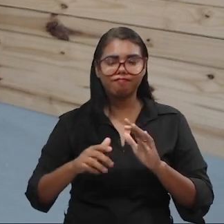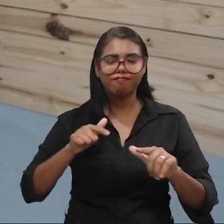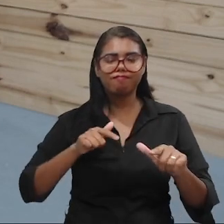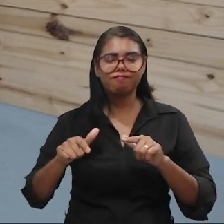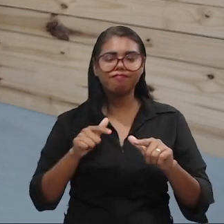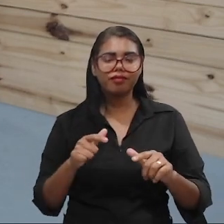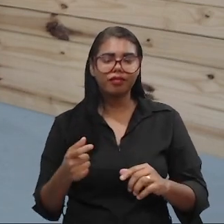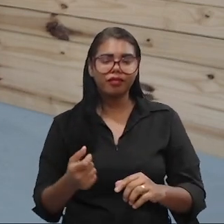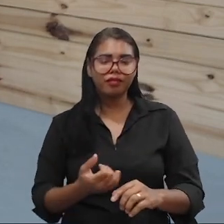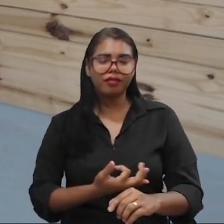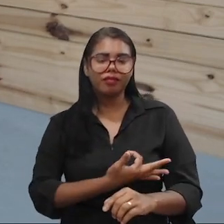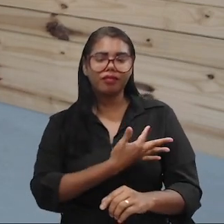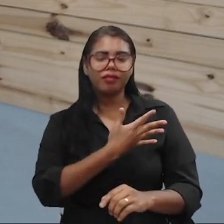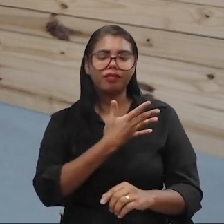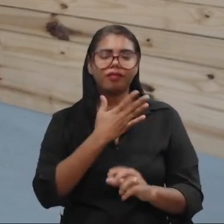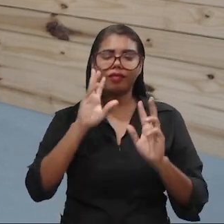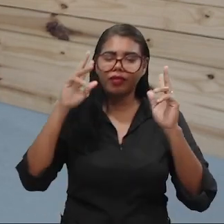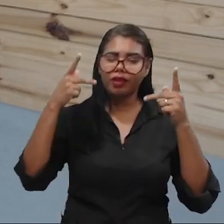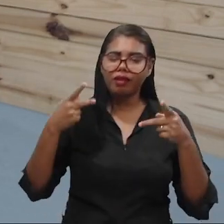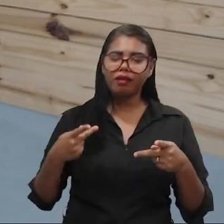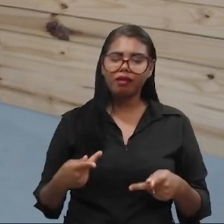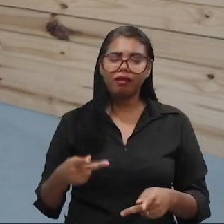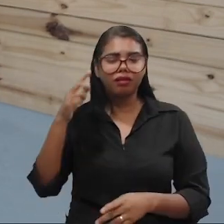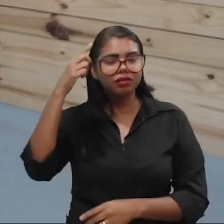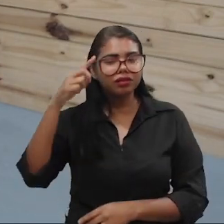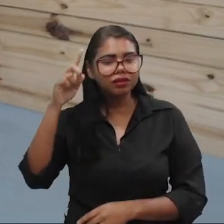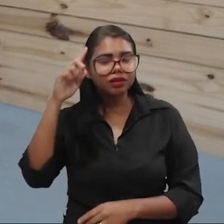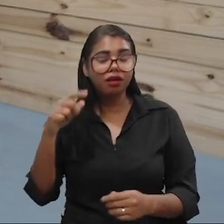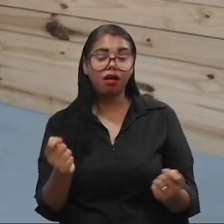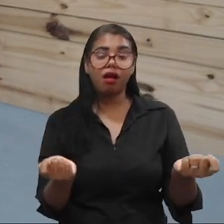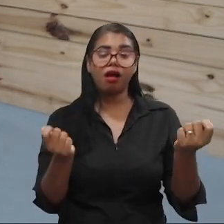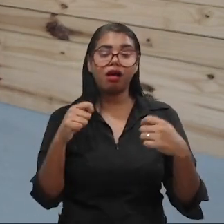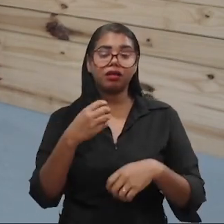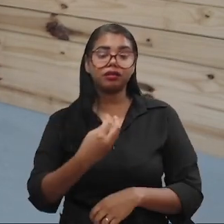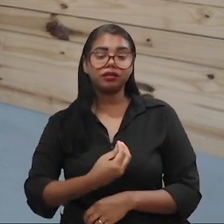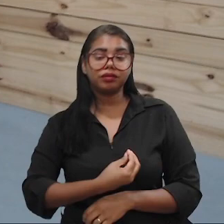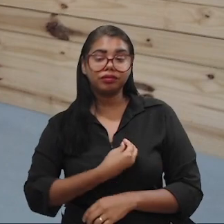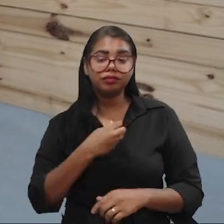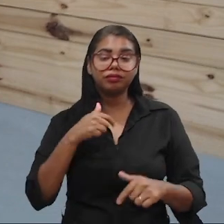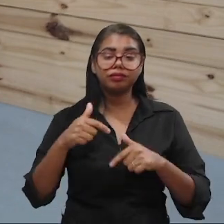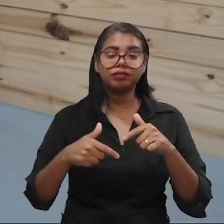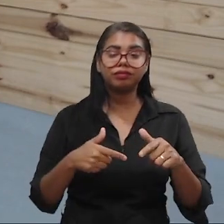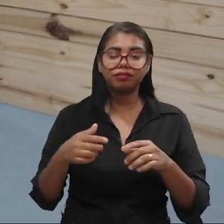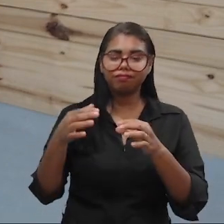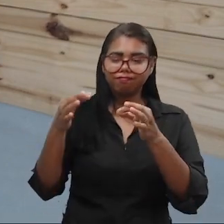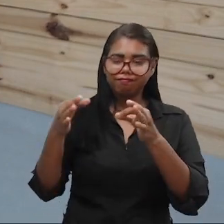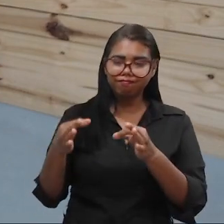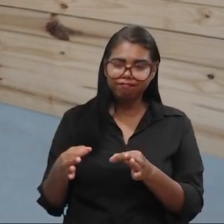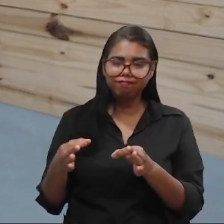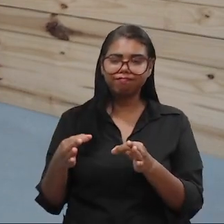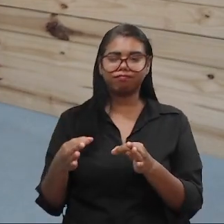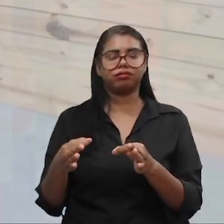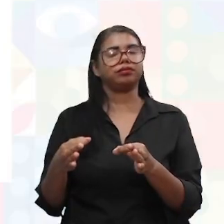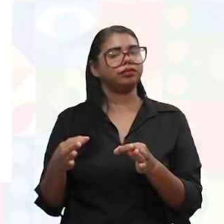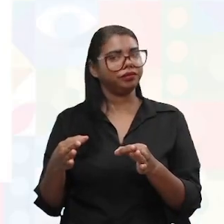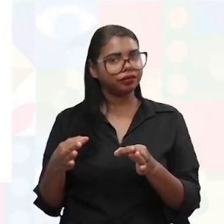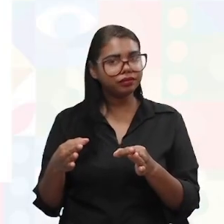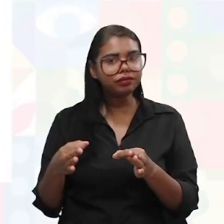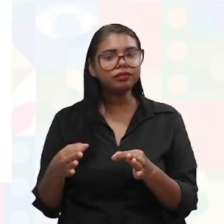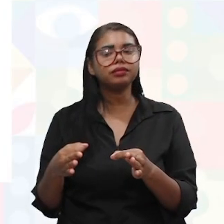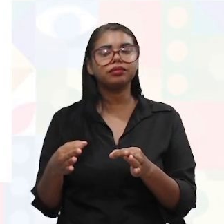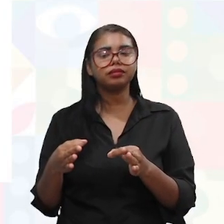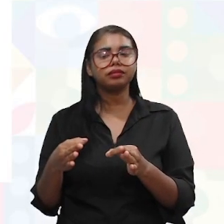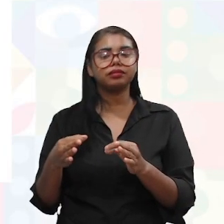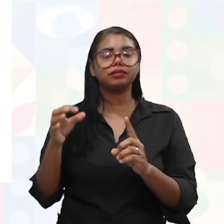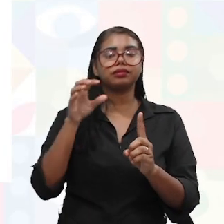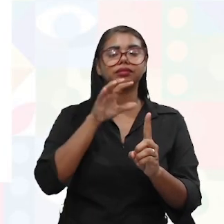gigante no nosso comportamento e na nossa capacidade de fazer o trabalho direito então isso vai ter